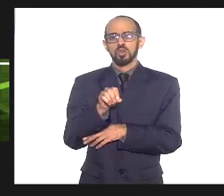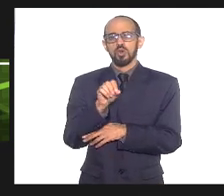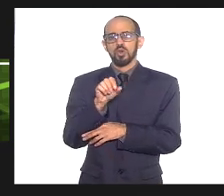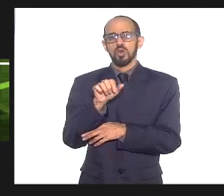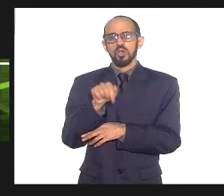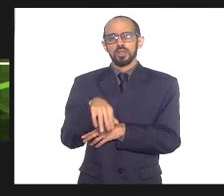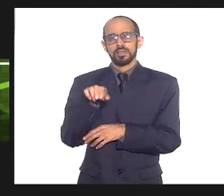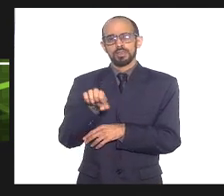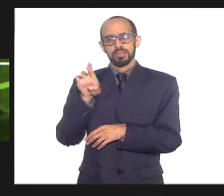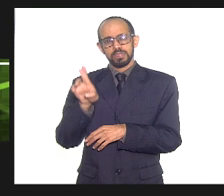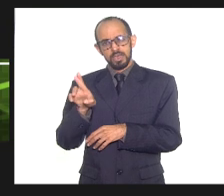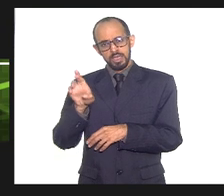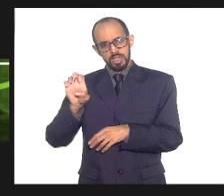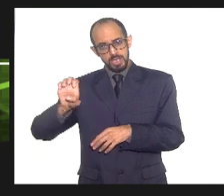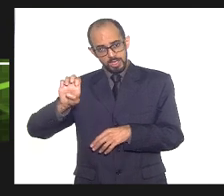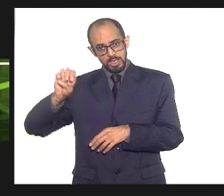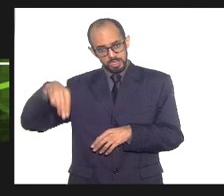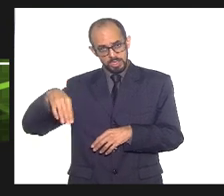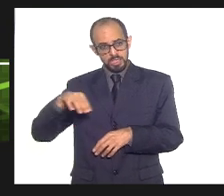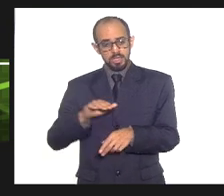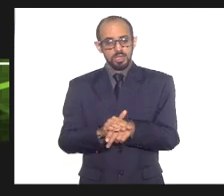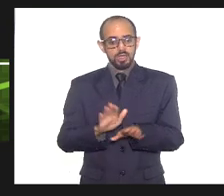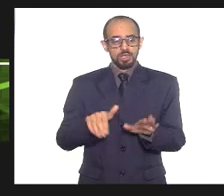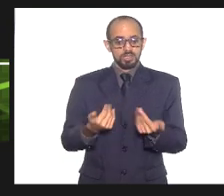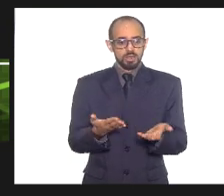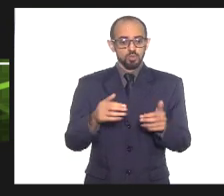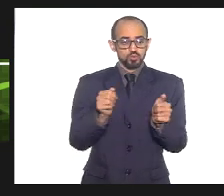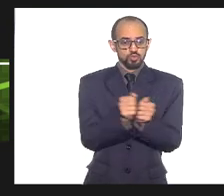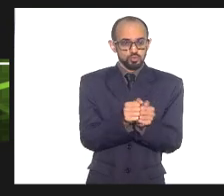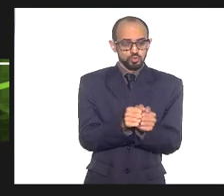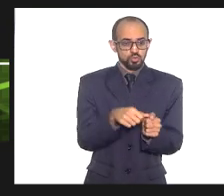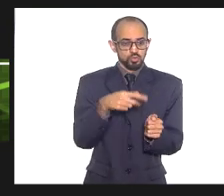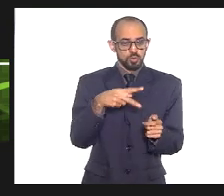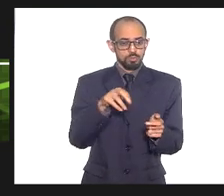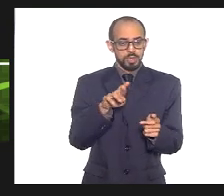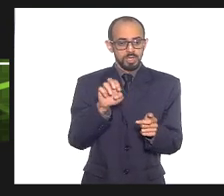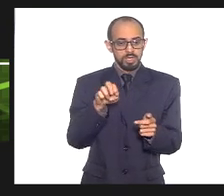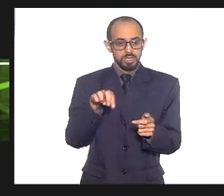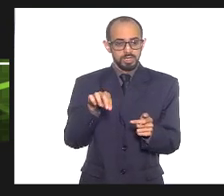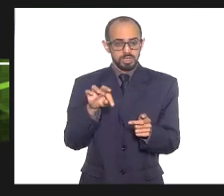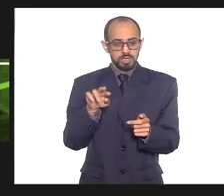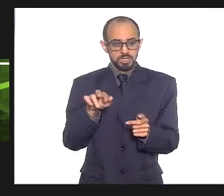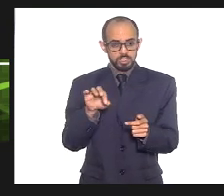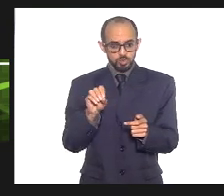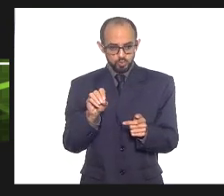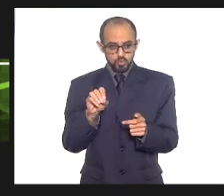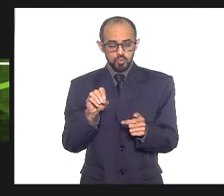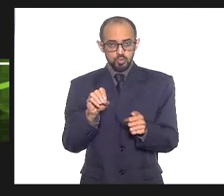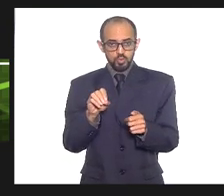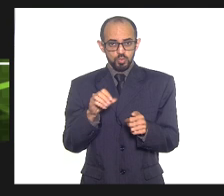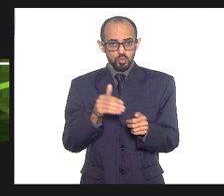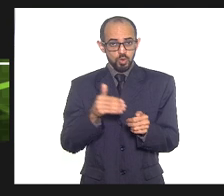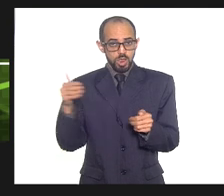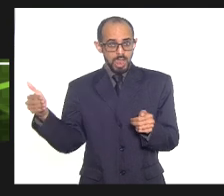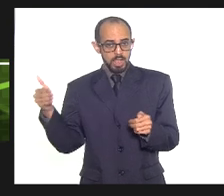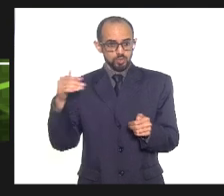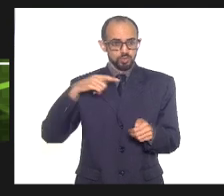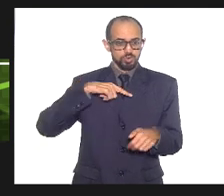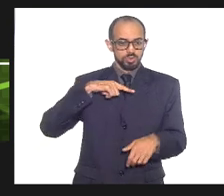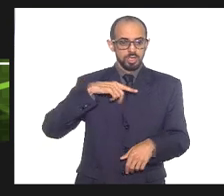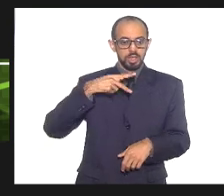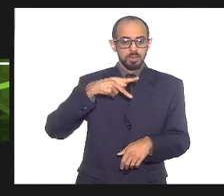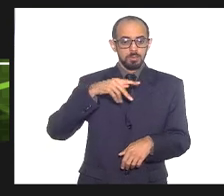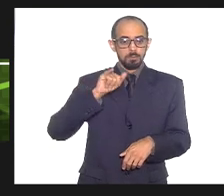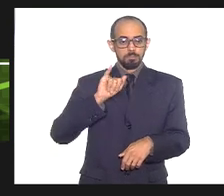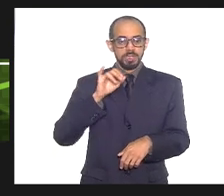Adjacente ao campo de Peregrino, é um pouco difícil visualizar neste mapa, mas é uma parte ao lado do campo de Peregrino, temos o campo de Pitangola